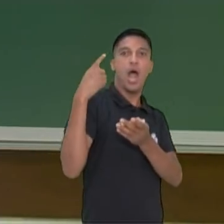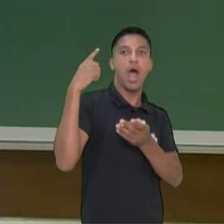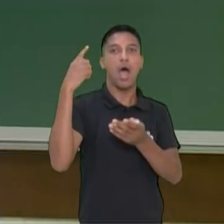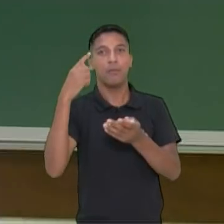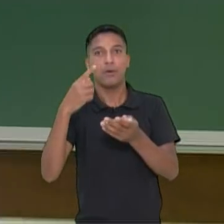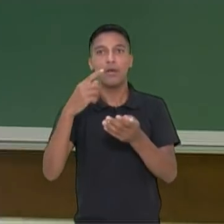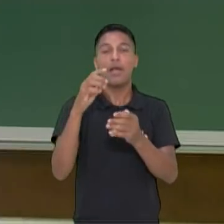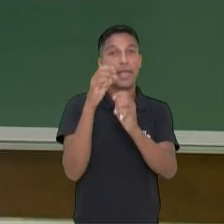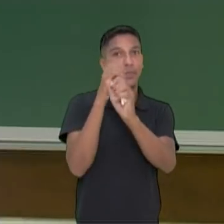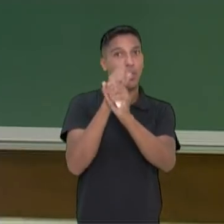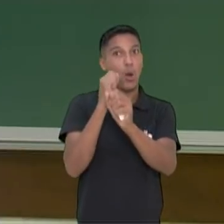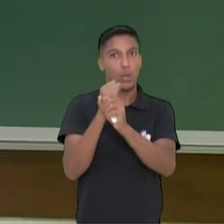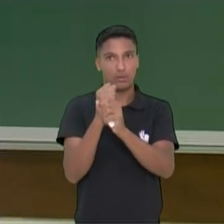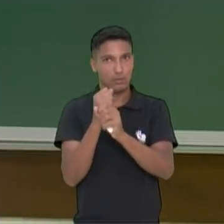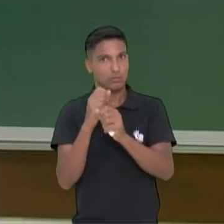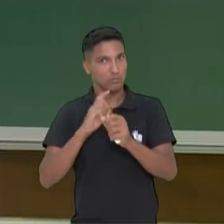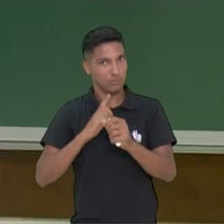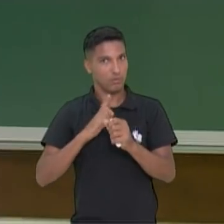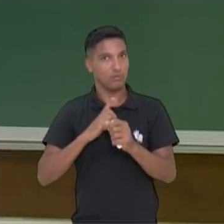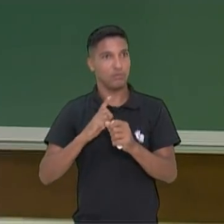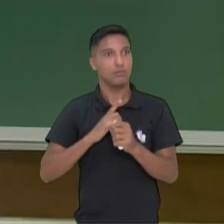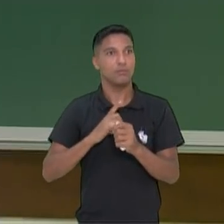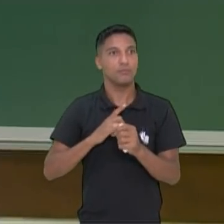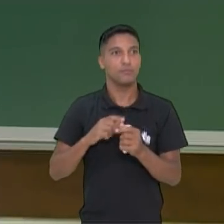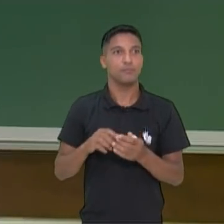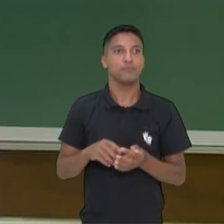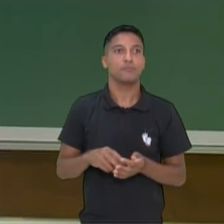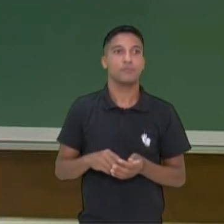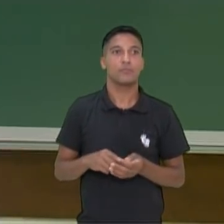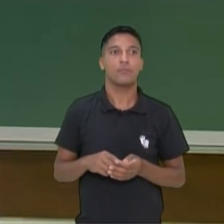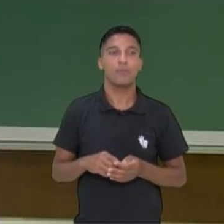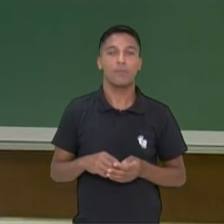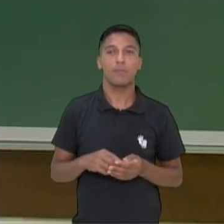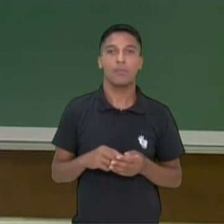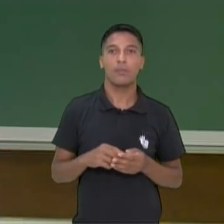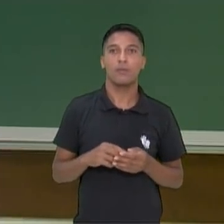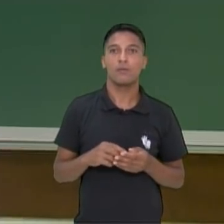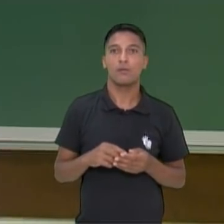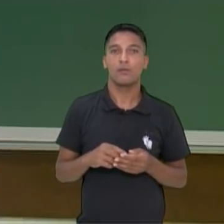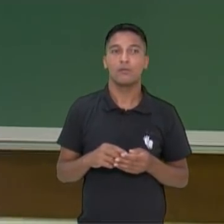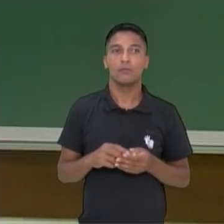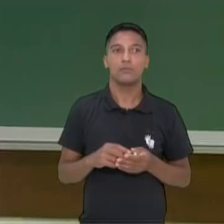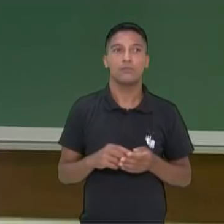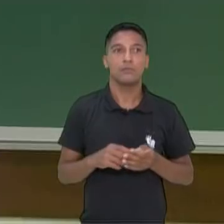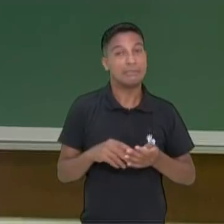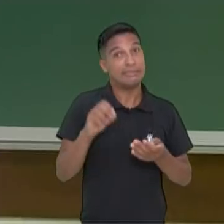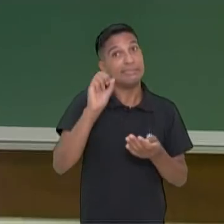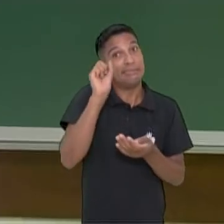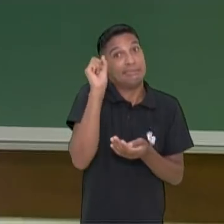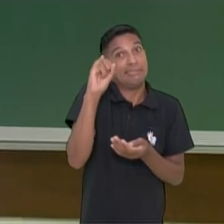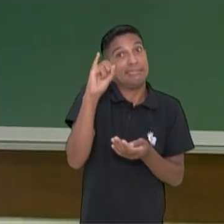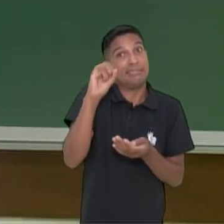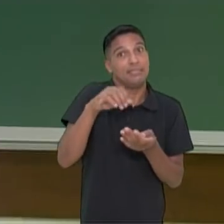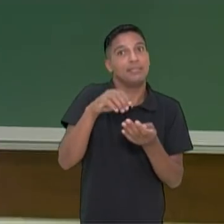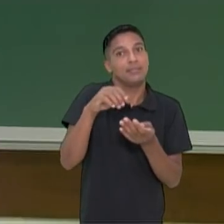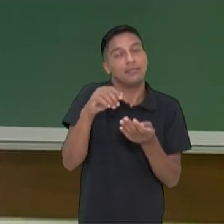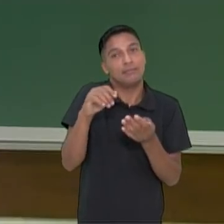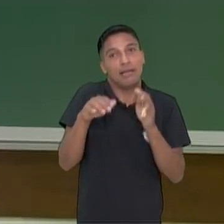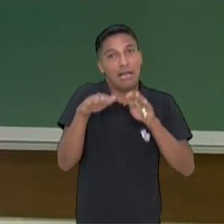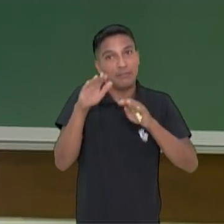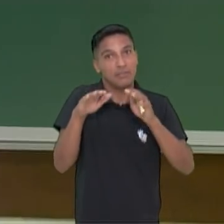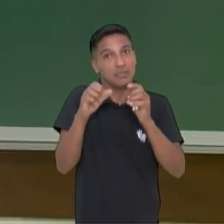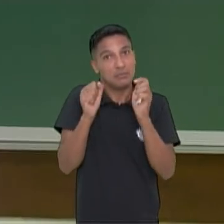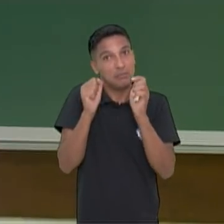considerando a dificuldade e a desenvoltura das manobras realizadas, tá? Claro que uma queda sempre vai